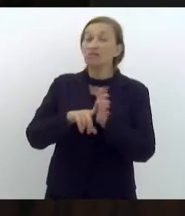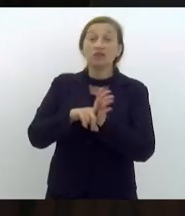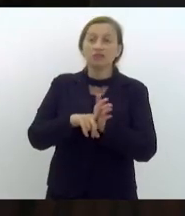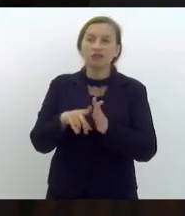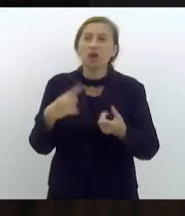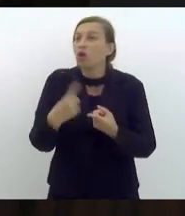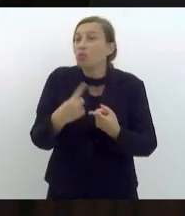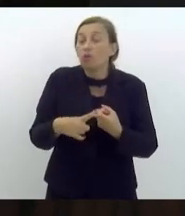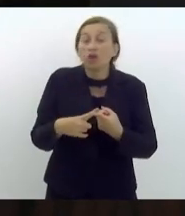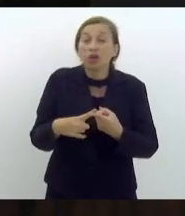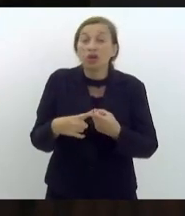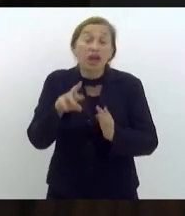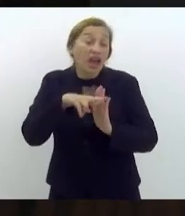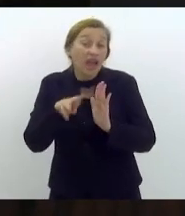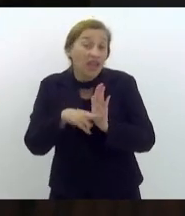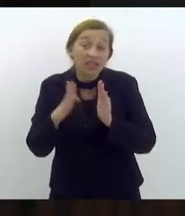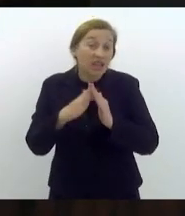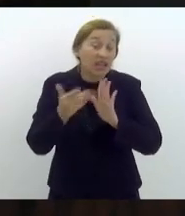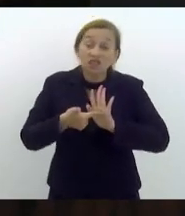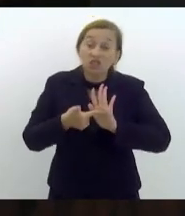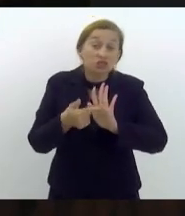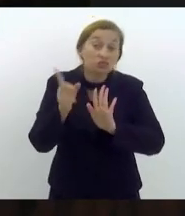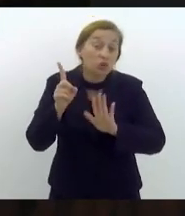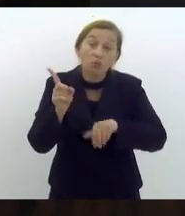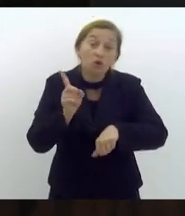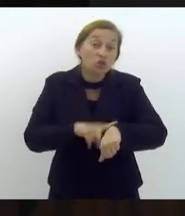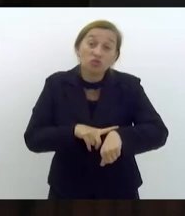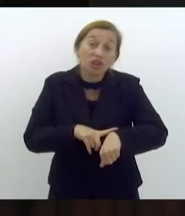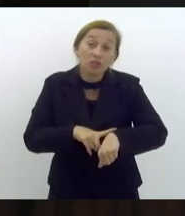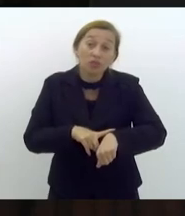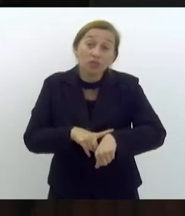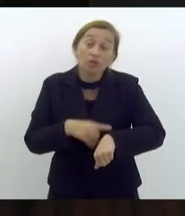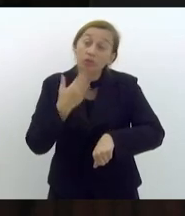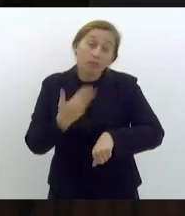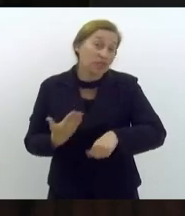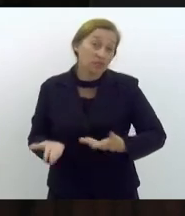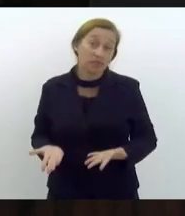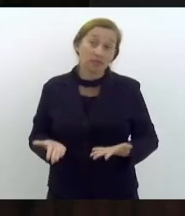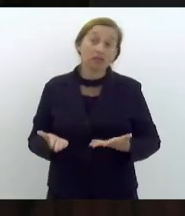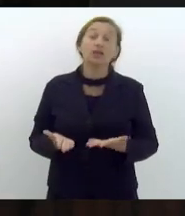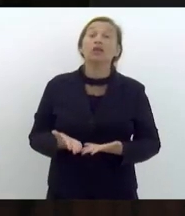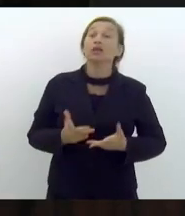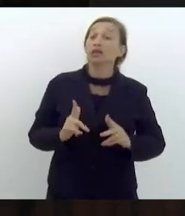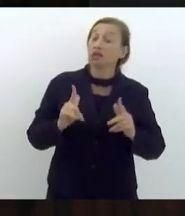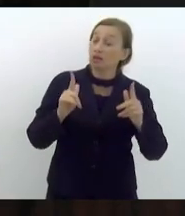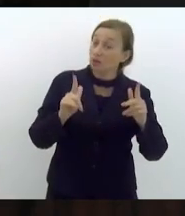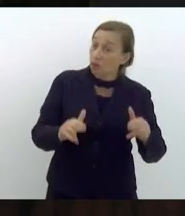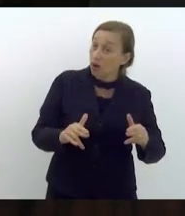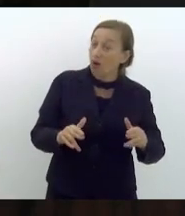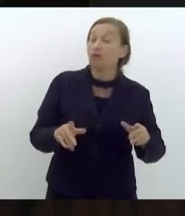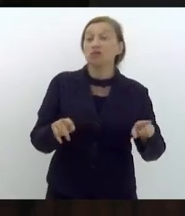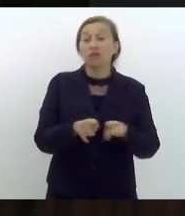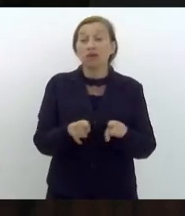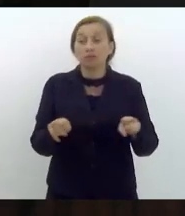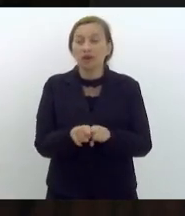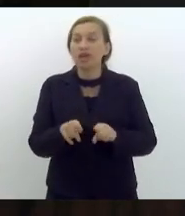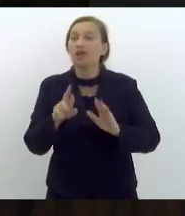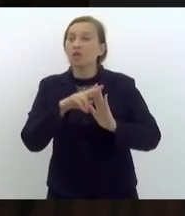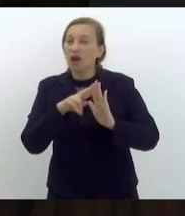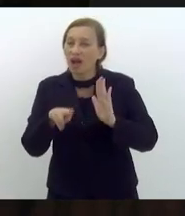porque o Regimento não traz o tempo para pedido assim como o Regimento também não